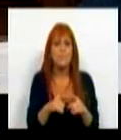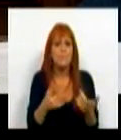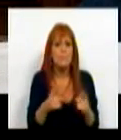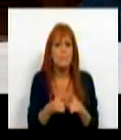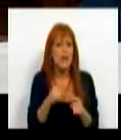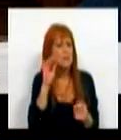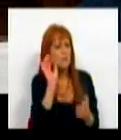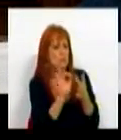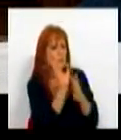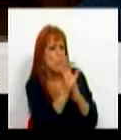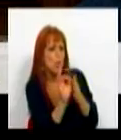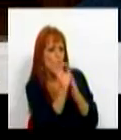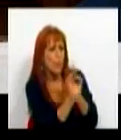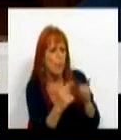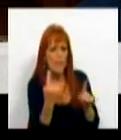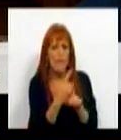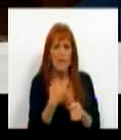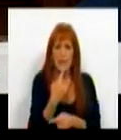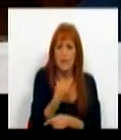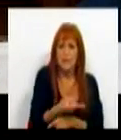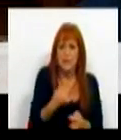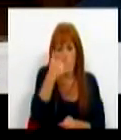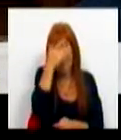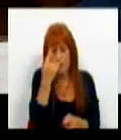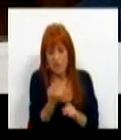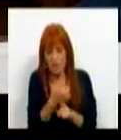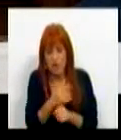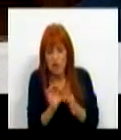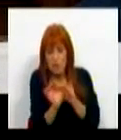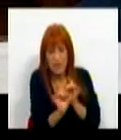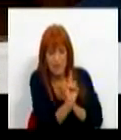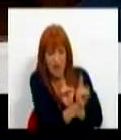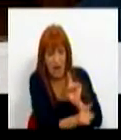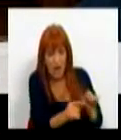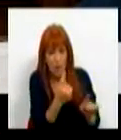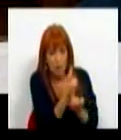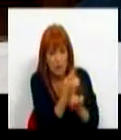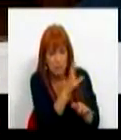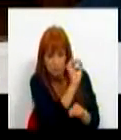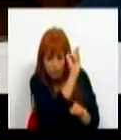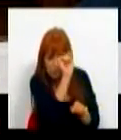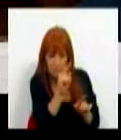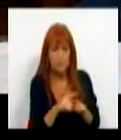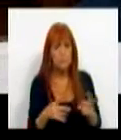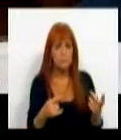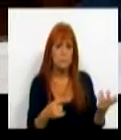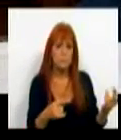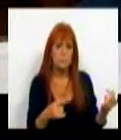enfim, dar sugestões várias, emitir pareceres específicos sobre questões que lhe